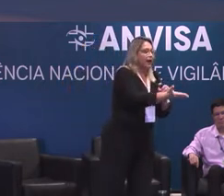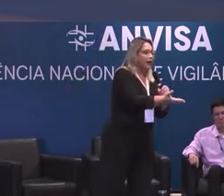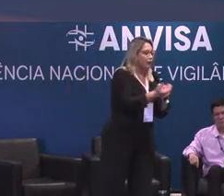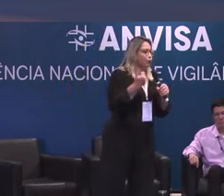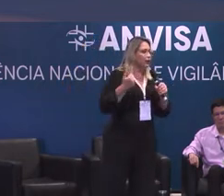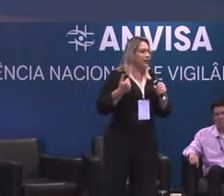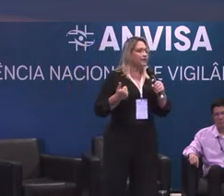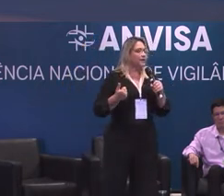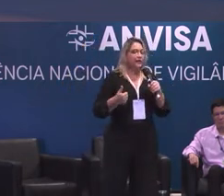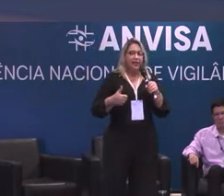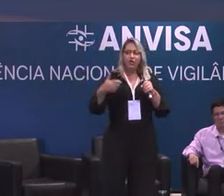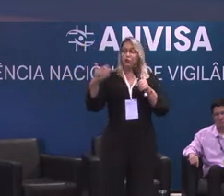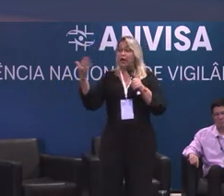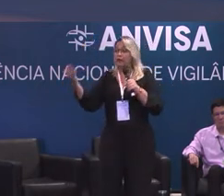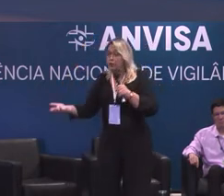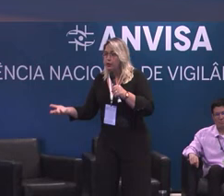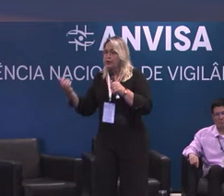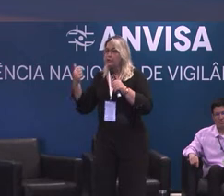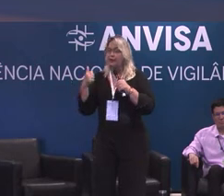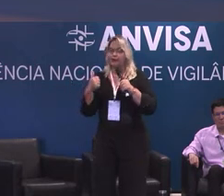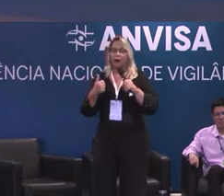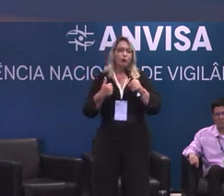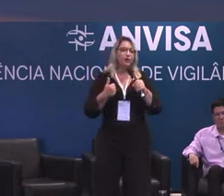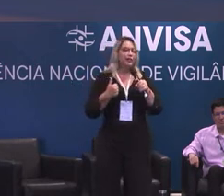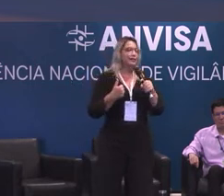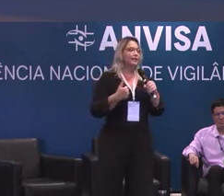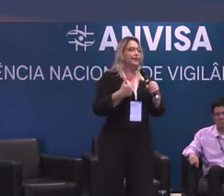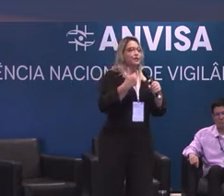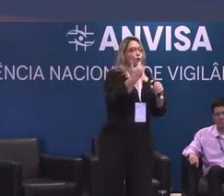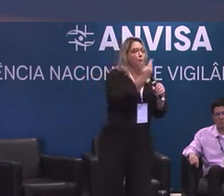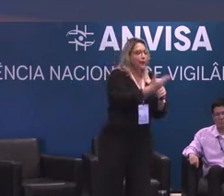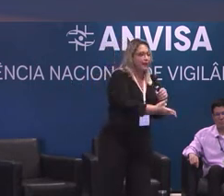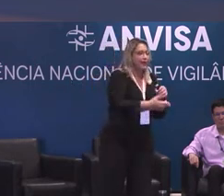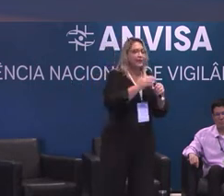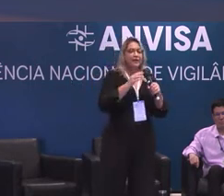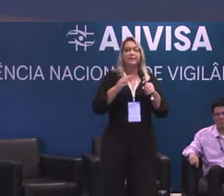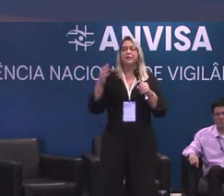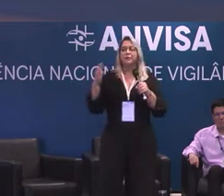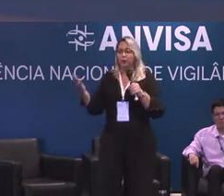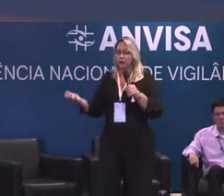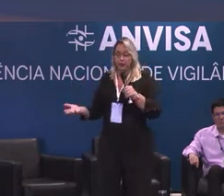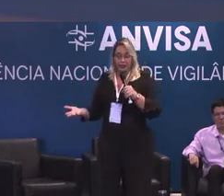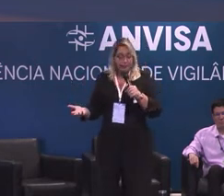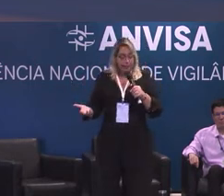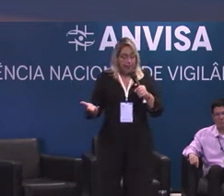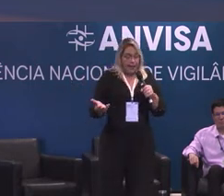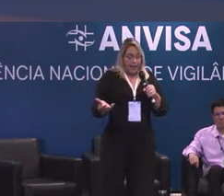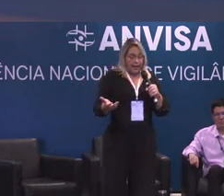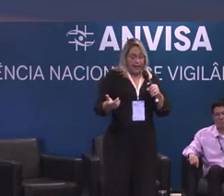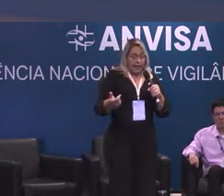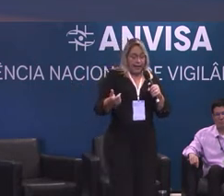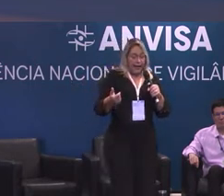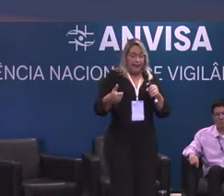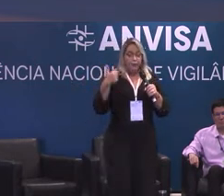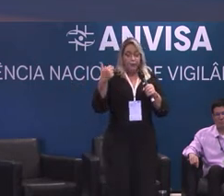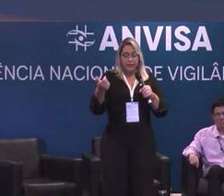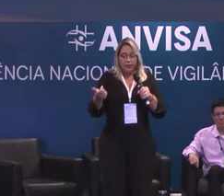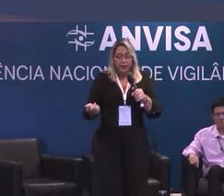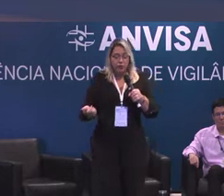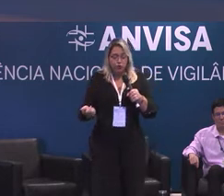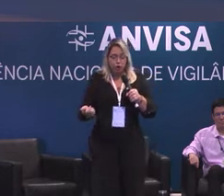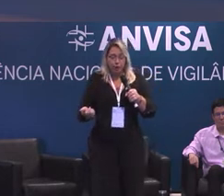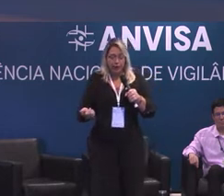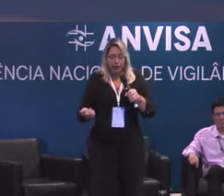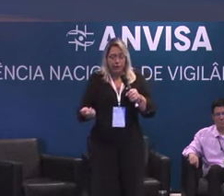separaram autoridades sanitárias julgadoras, autoridades sanitárias competentes, e assim por diante. A disposição dos